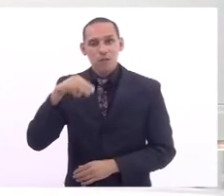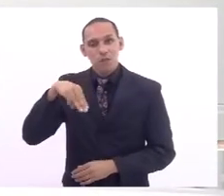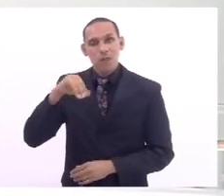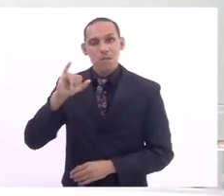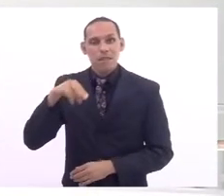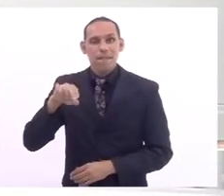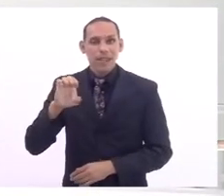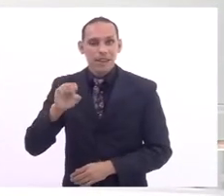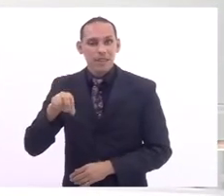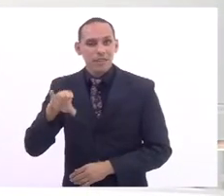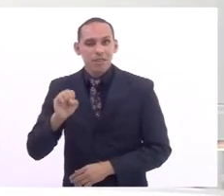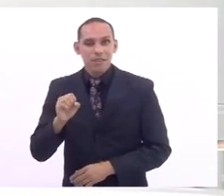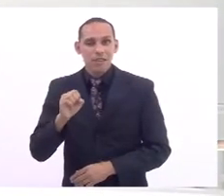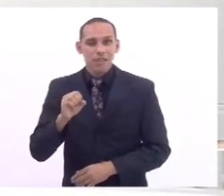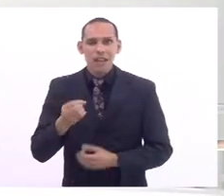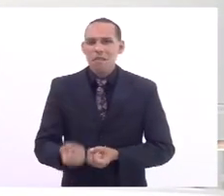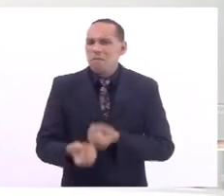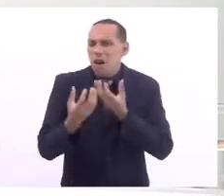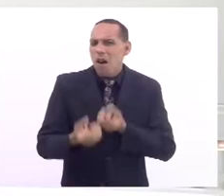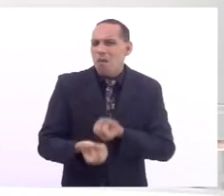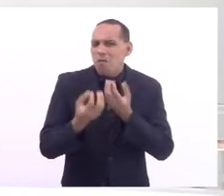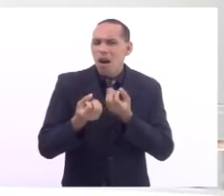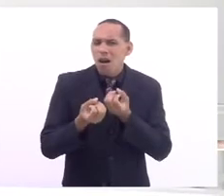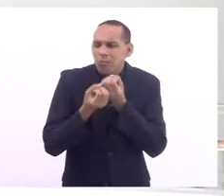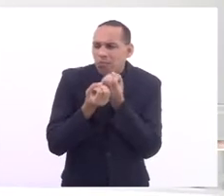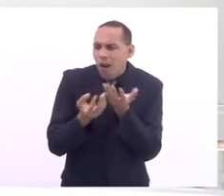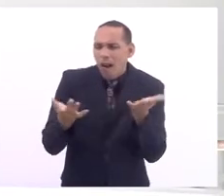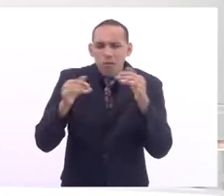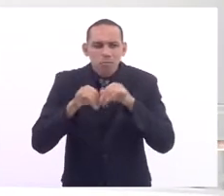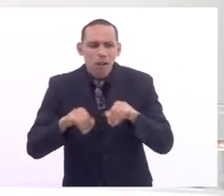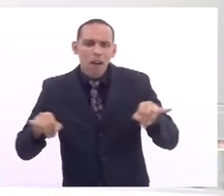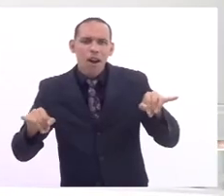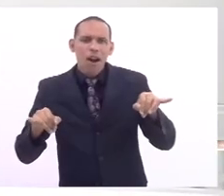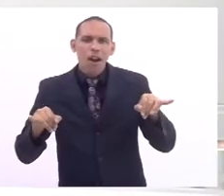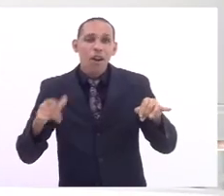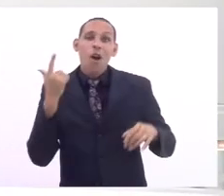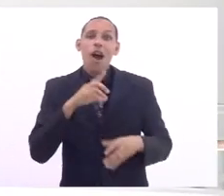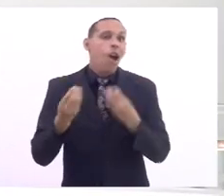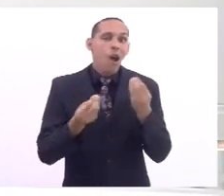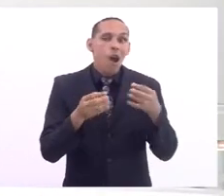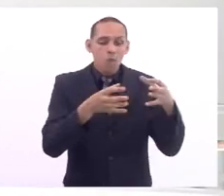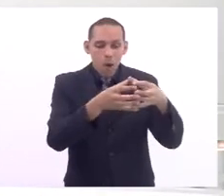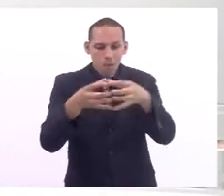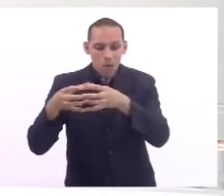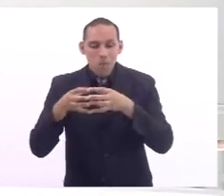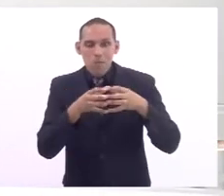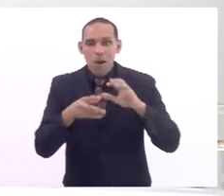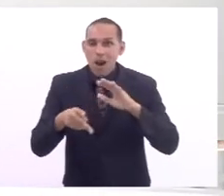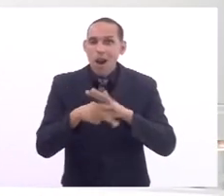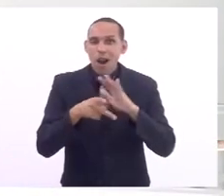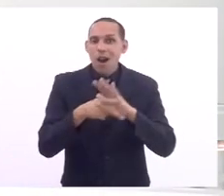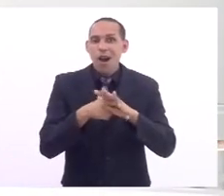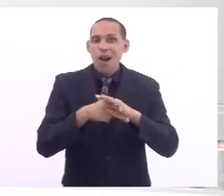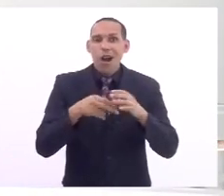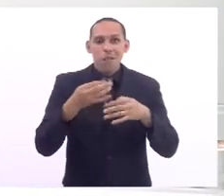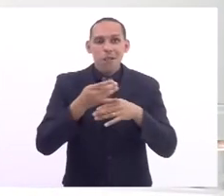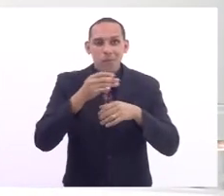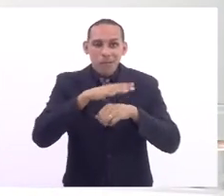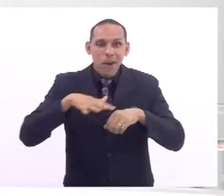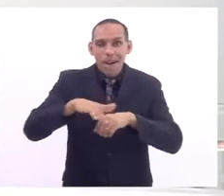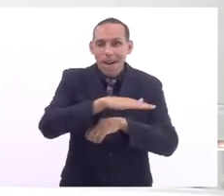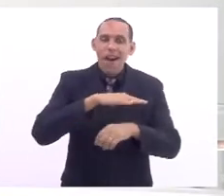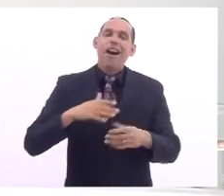publicizando dados de qualidade que foram gerados por coletivos espalhados pela metrópole aí eu tenho certeza